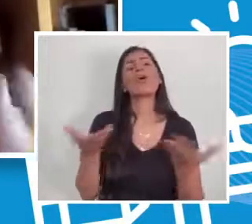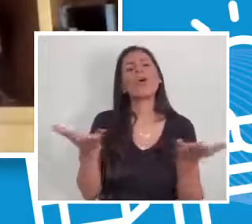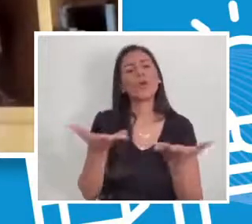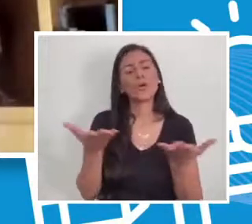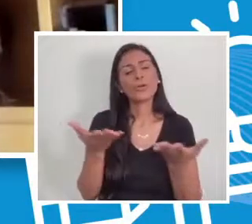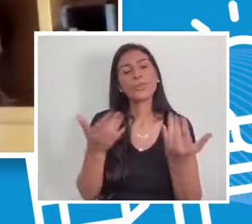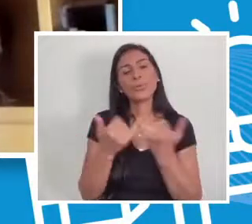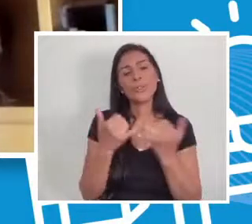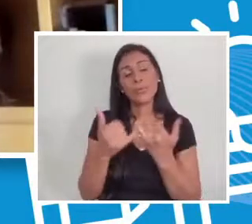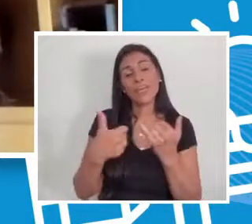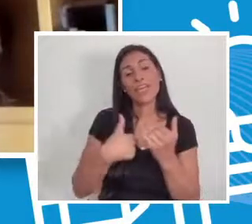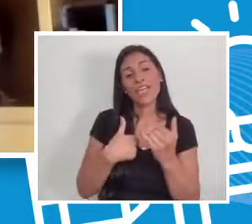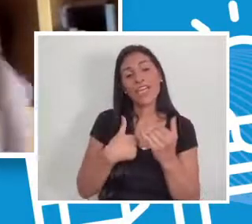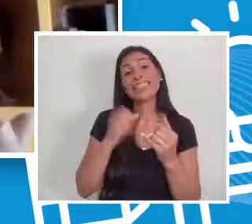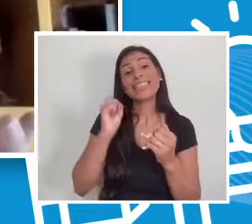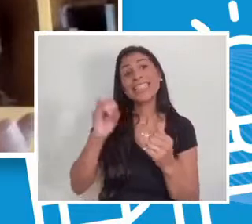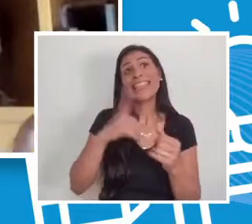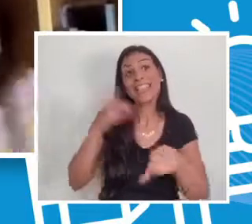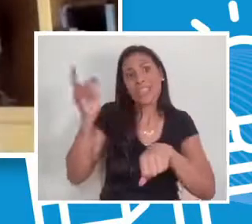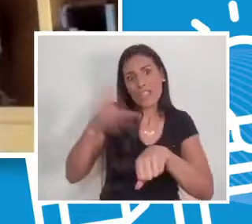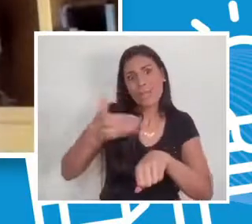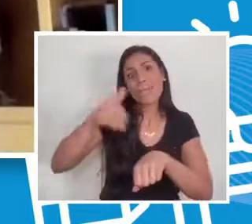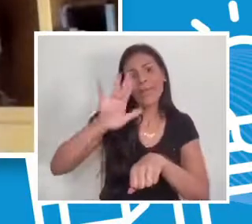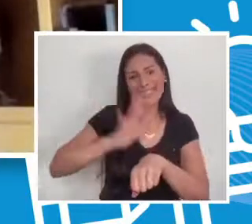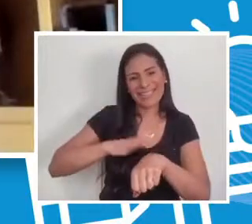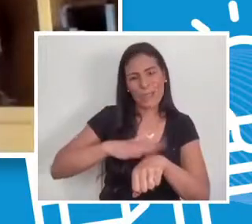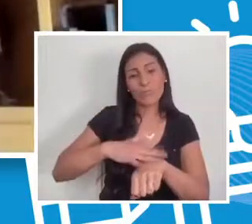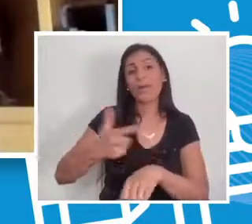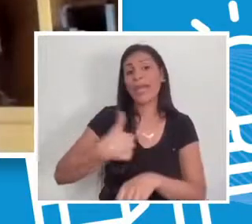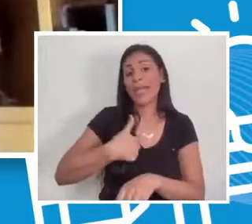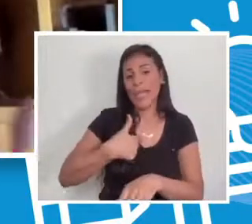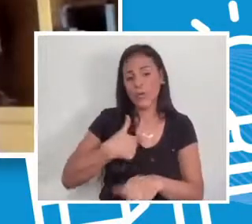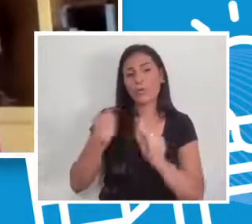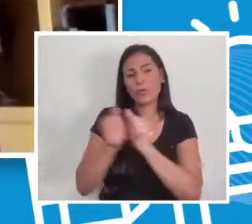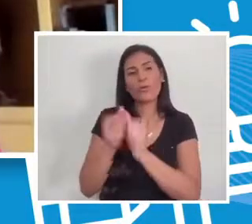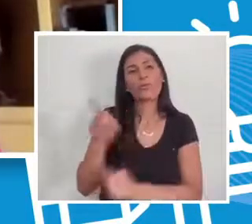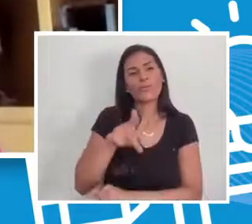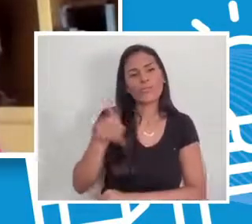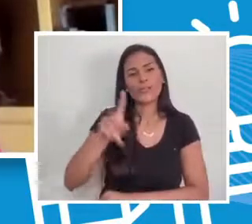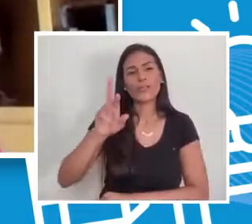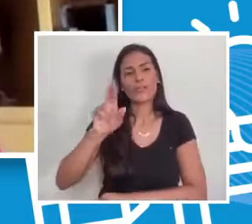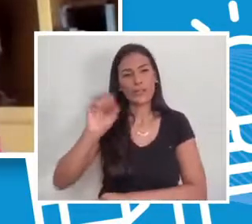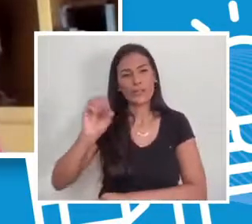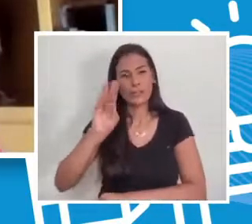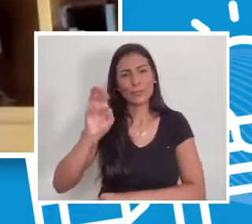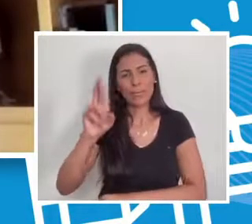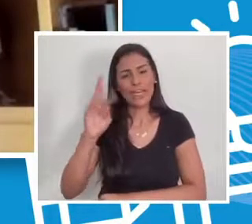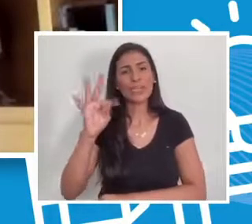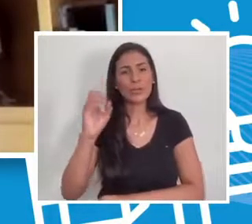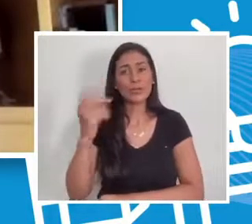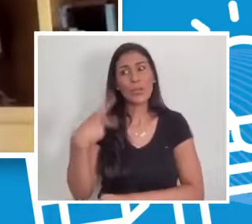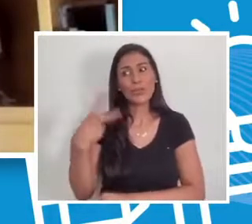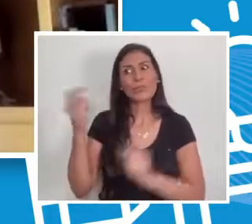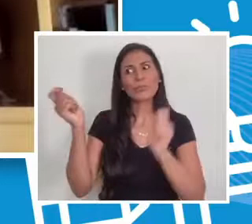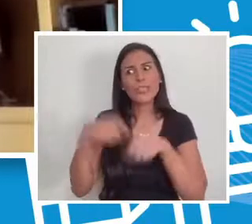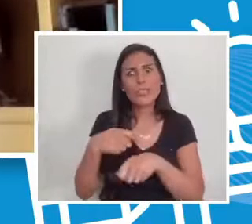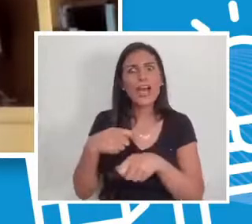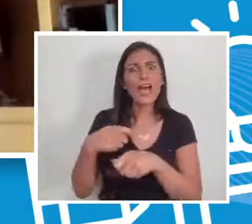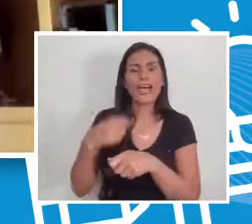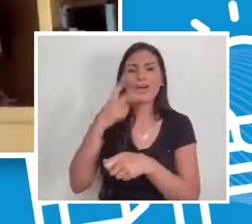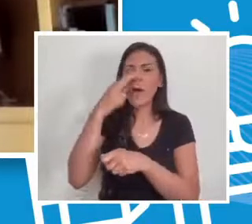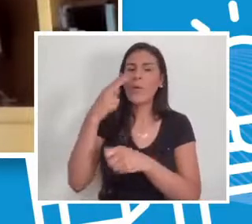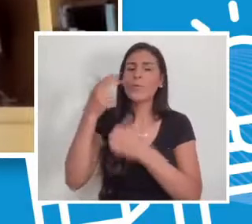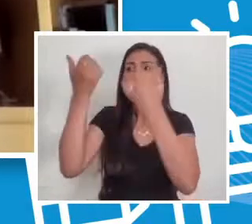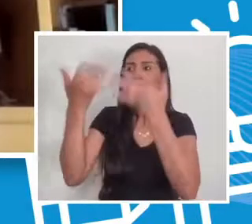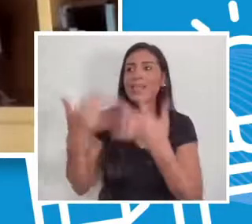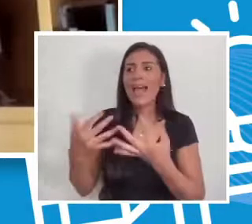e eu poderíamos fazer uma relação claríssima entre a forma da aula e a forma